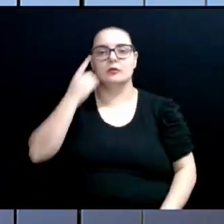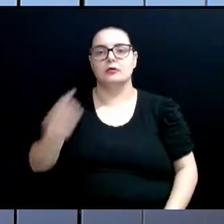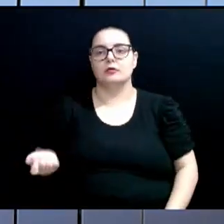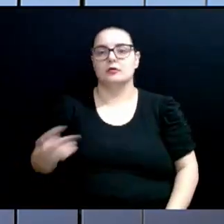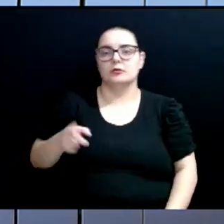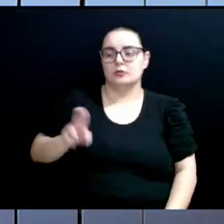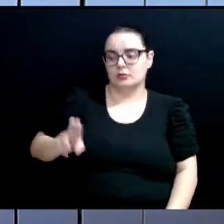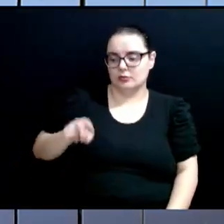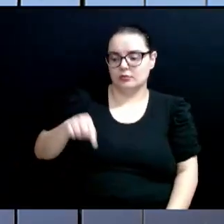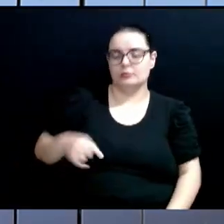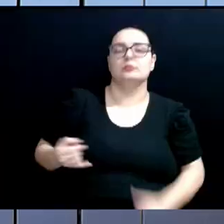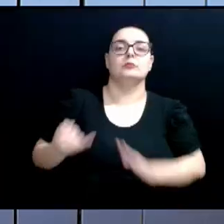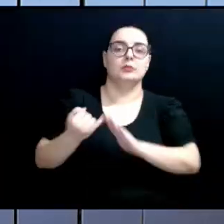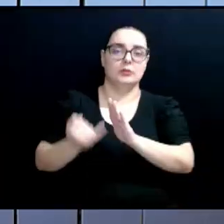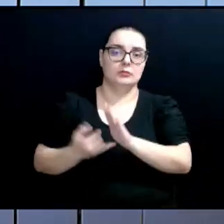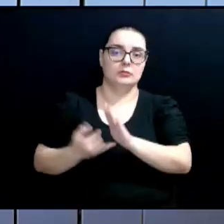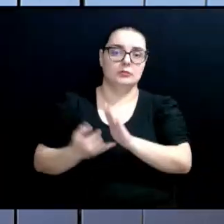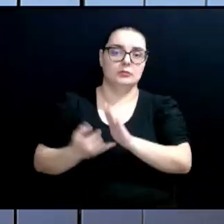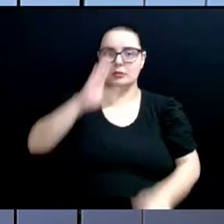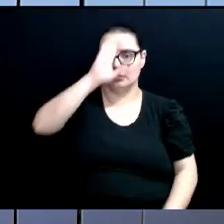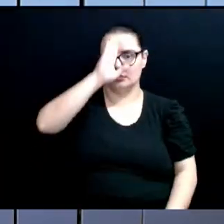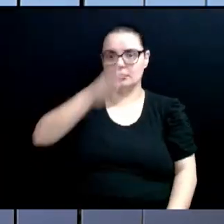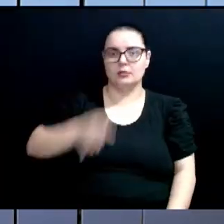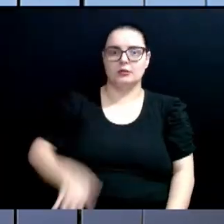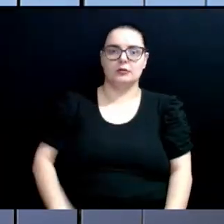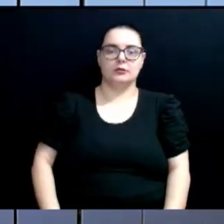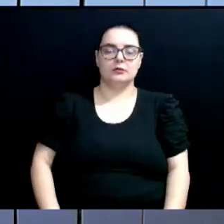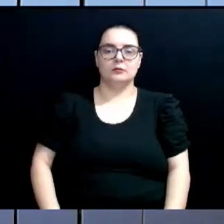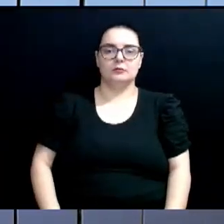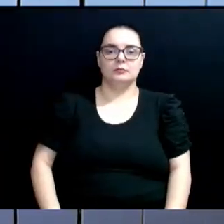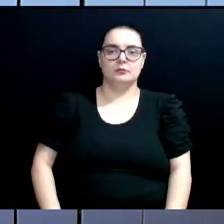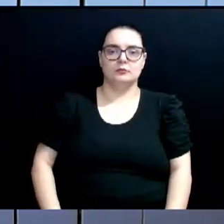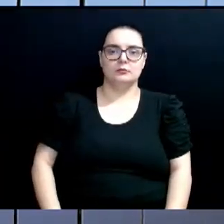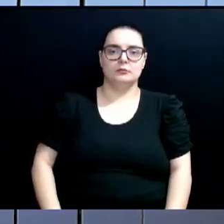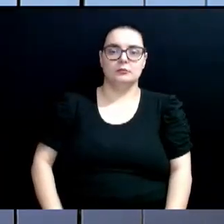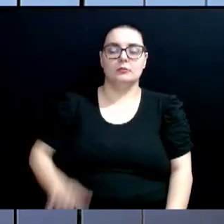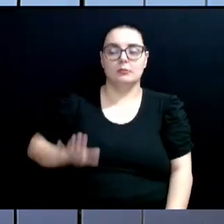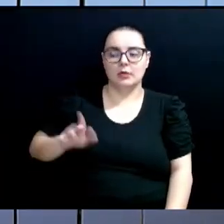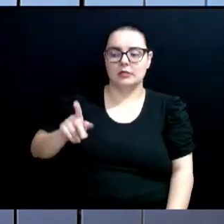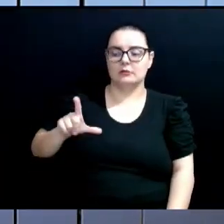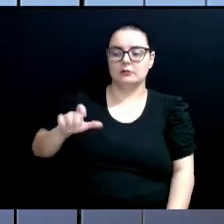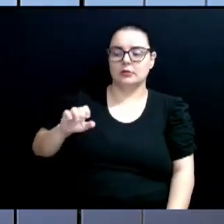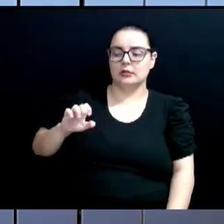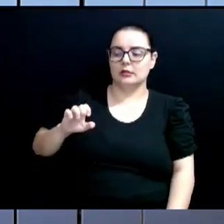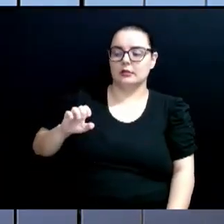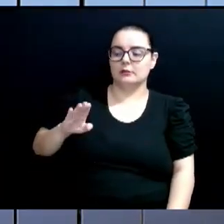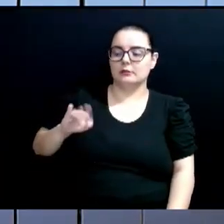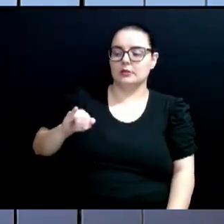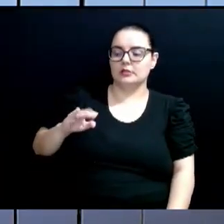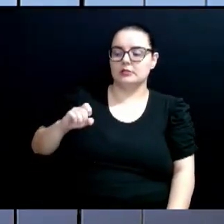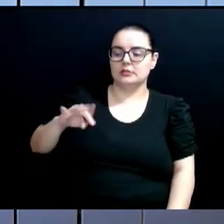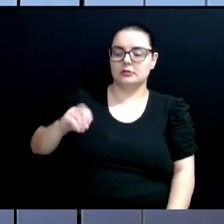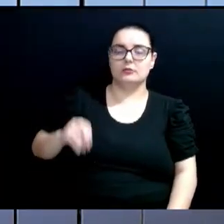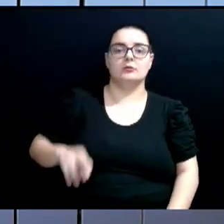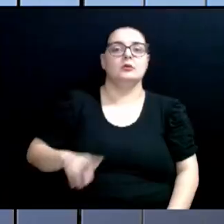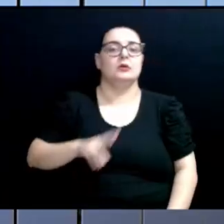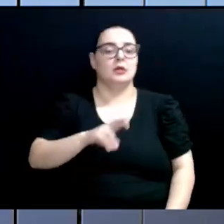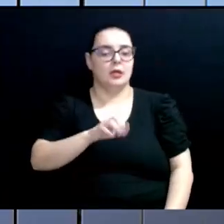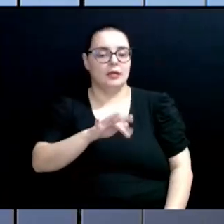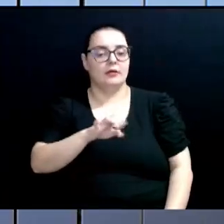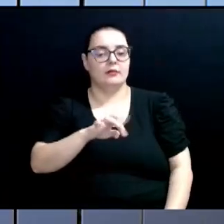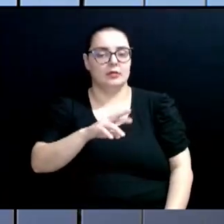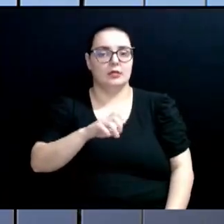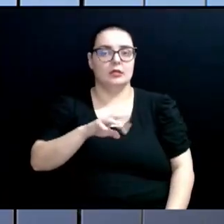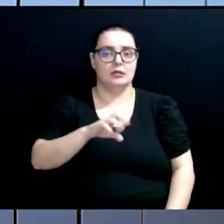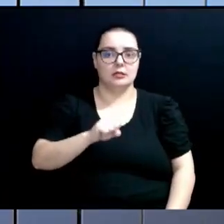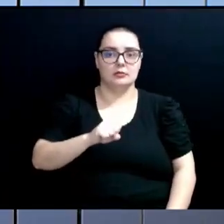da participação direta, né? Mas plebiscitos e referendos, eu acho que são elementos muito interessantes em que se convoca